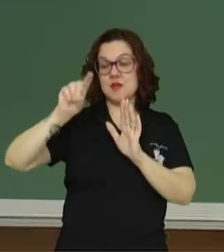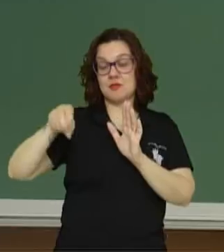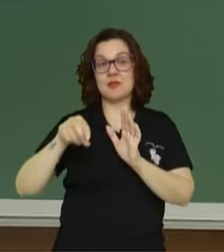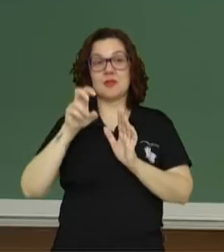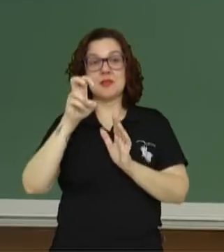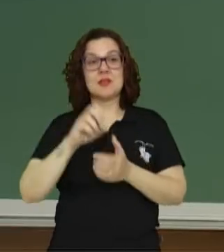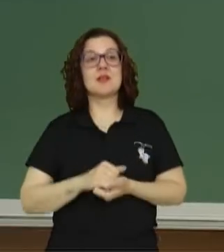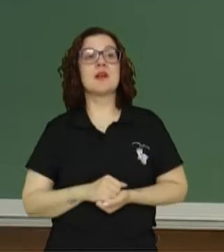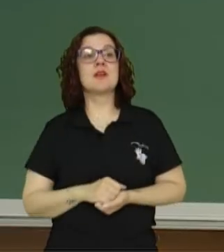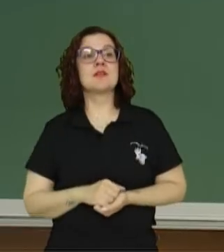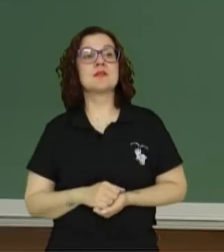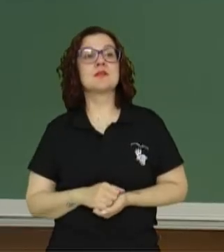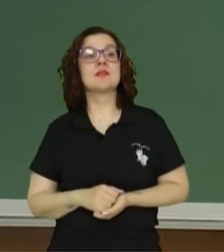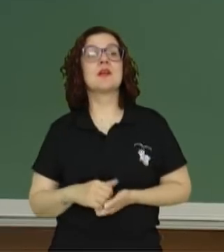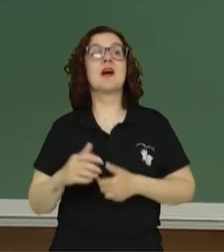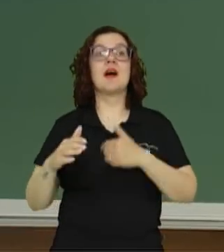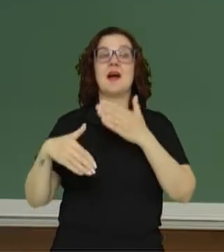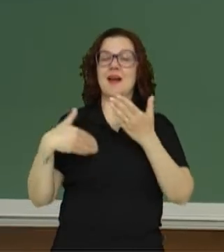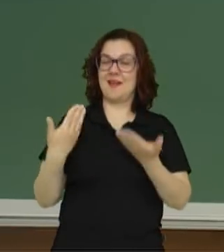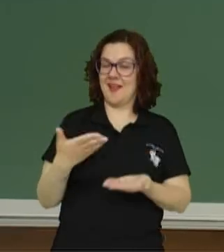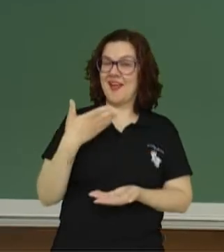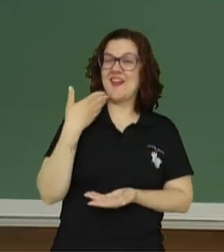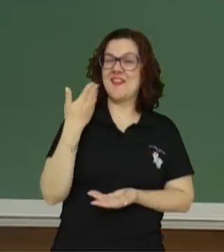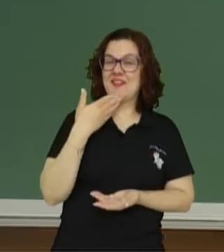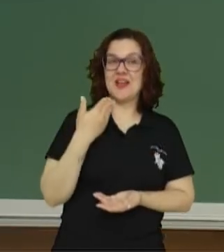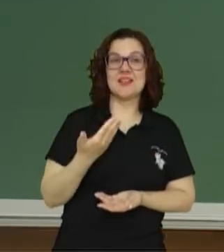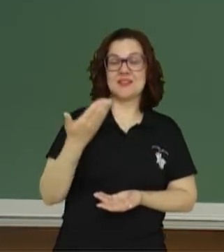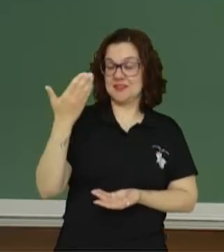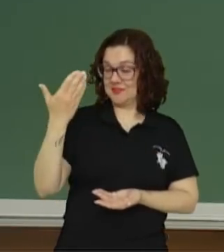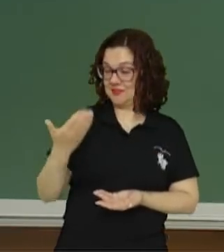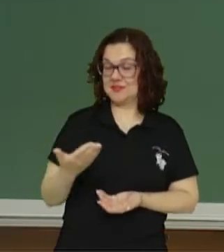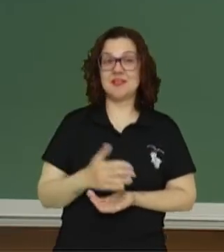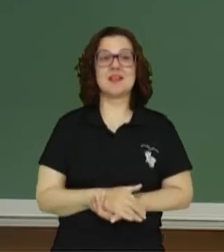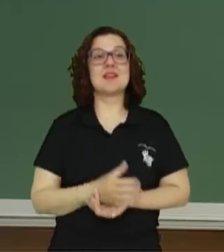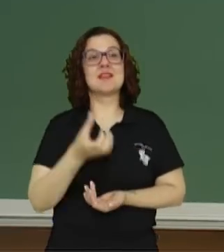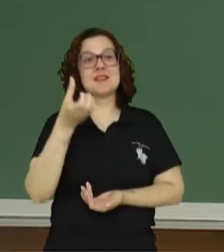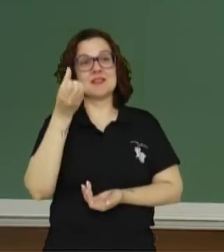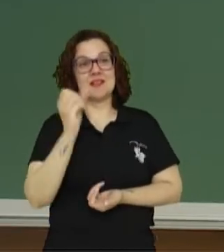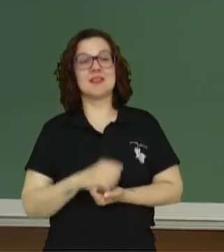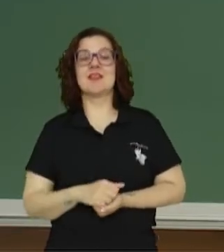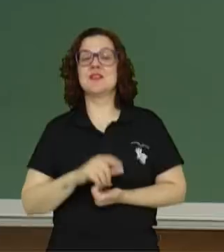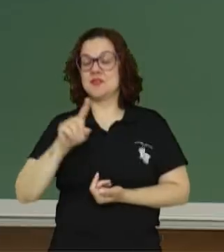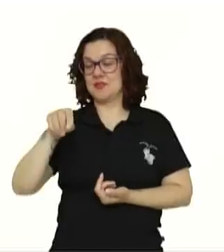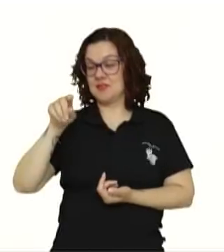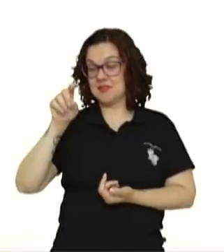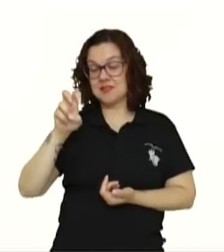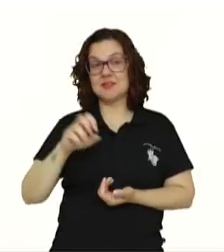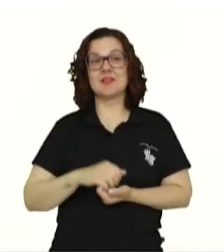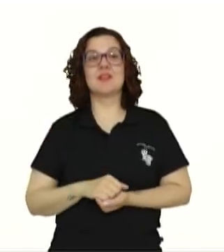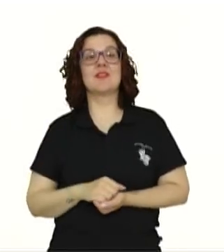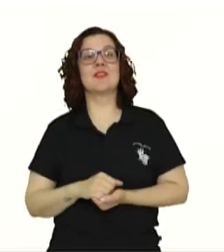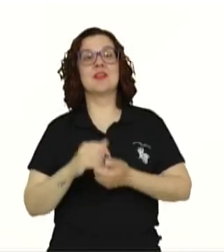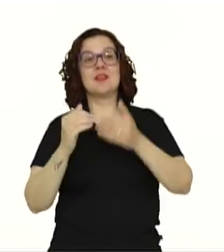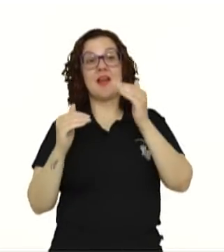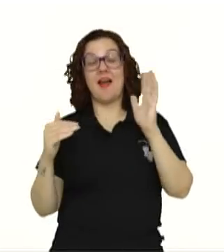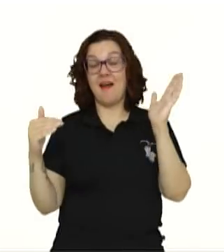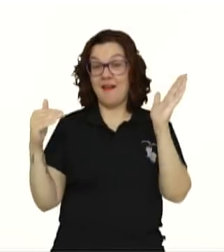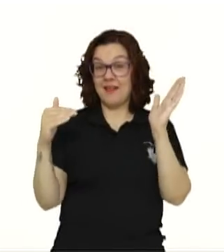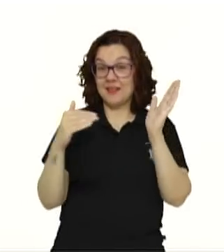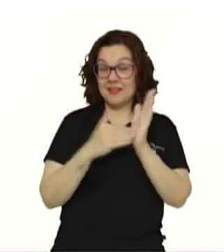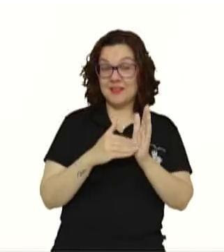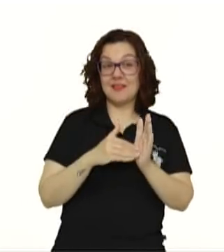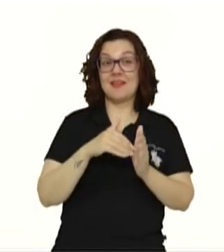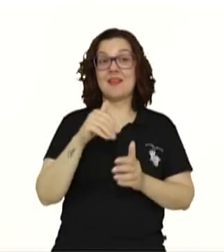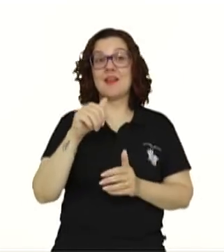dia, ele saltou 3 metros. Ah, fácil, né? No sexto dia, 2,5 metros. E assim por diante,